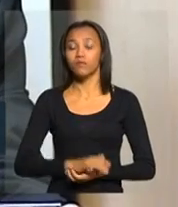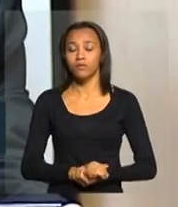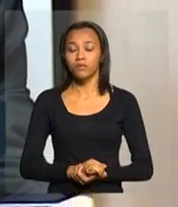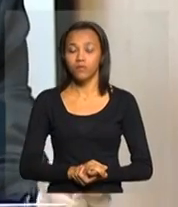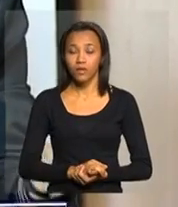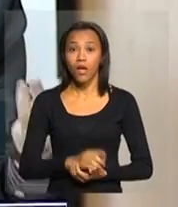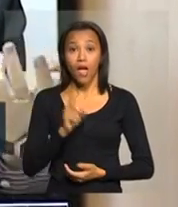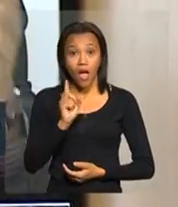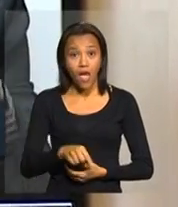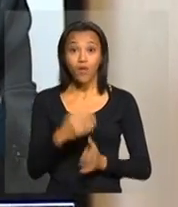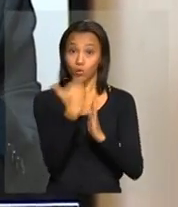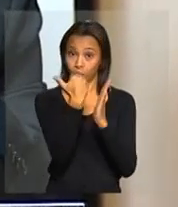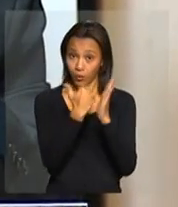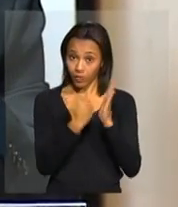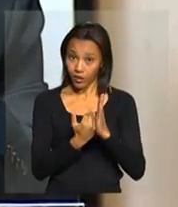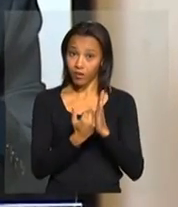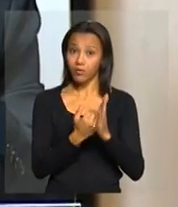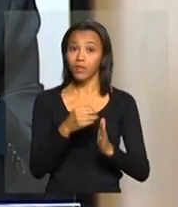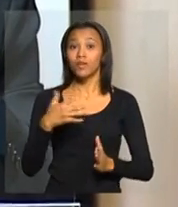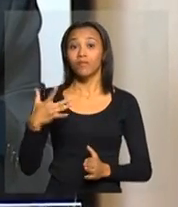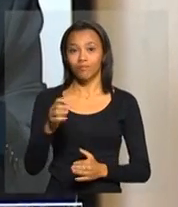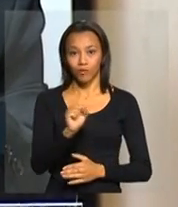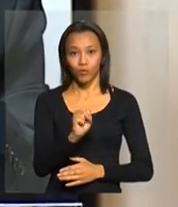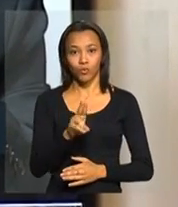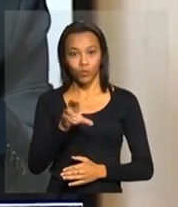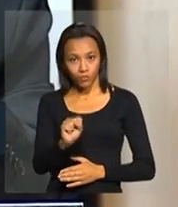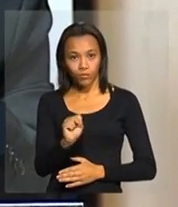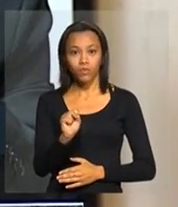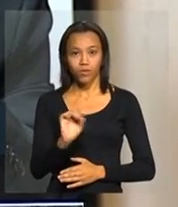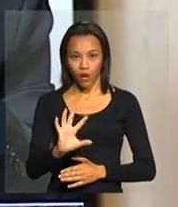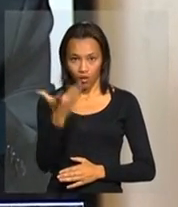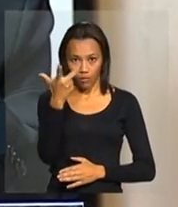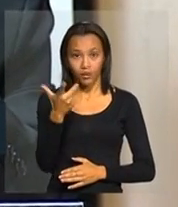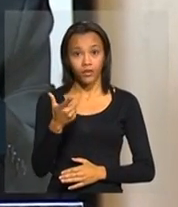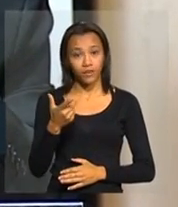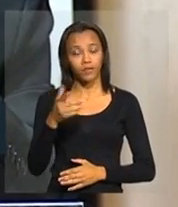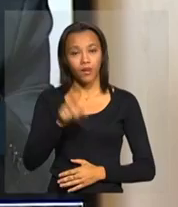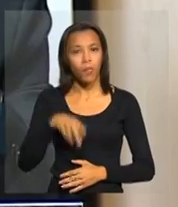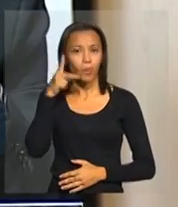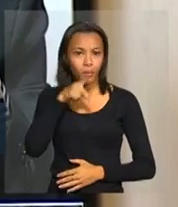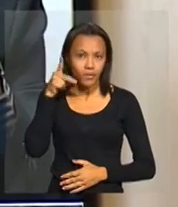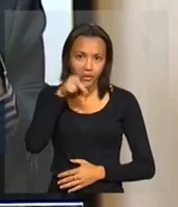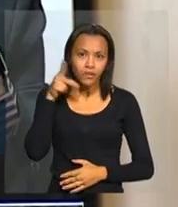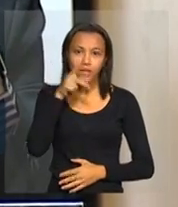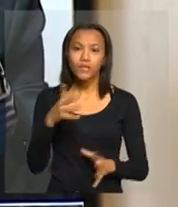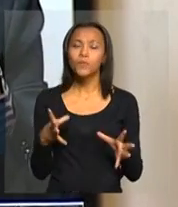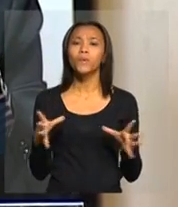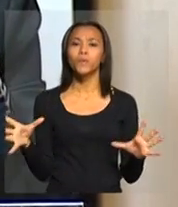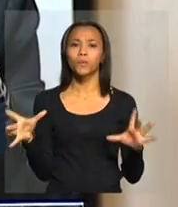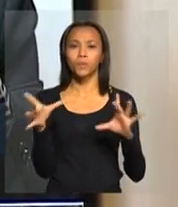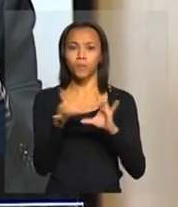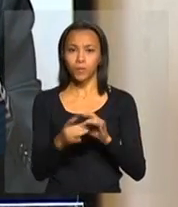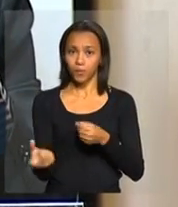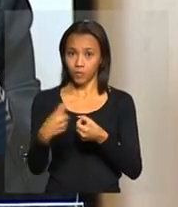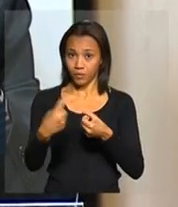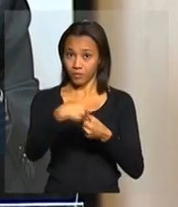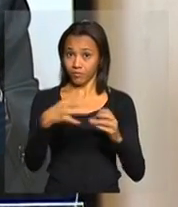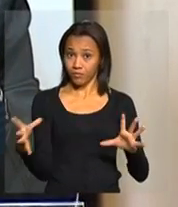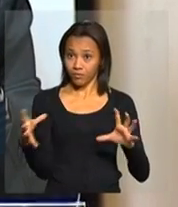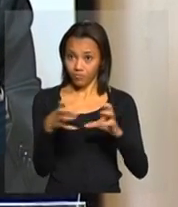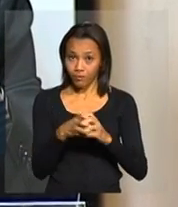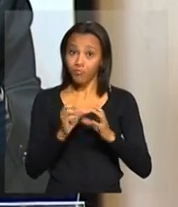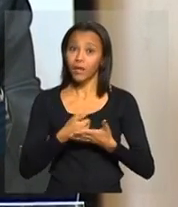é um dos programas do SUS, vamos dizer assim, que realizam politicamente a integralidade e a equidade na